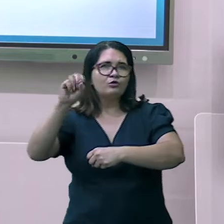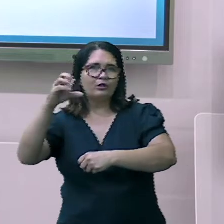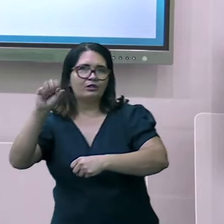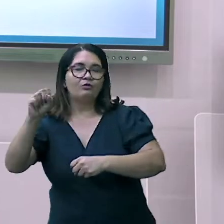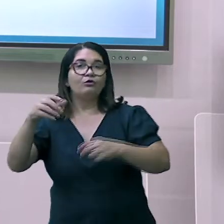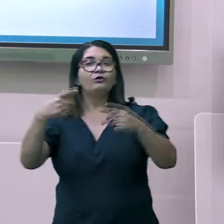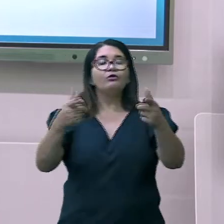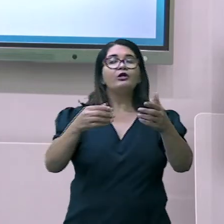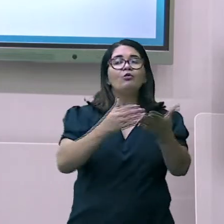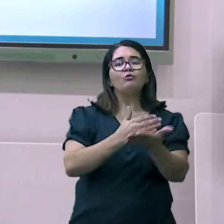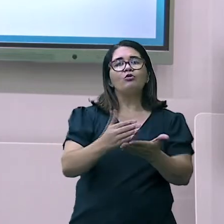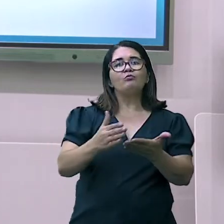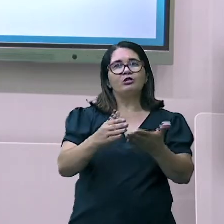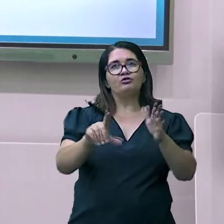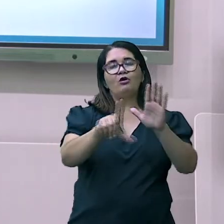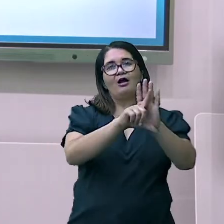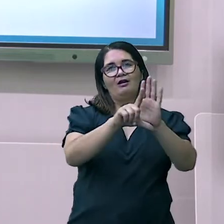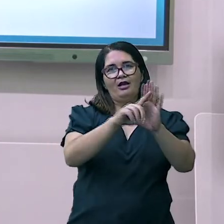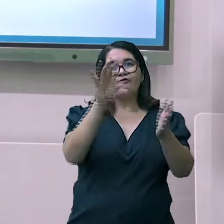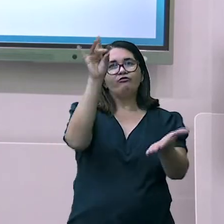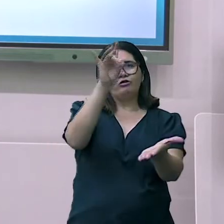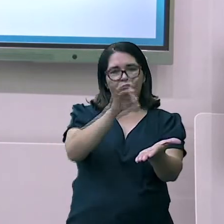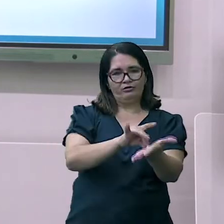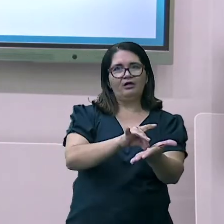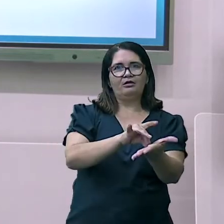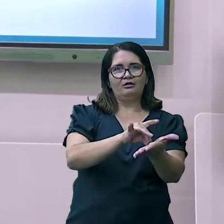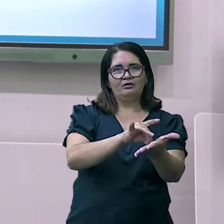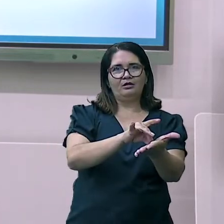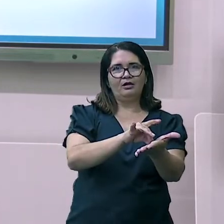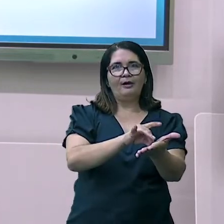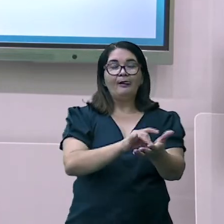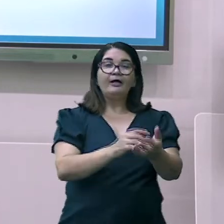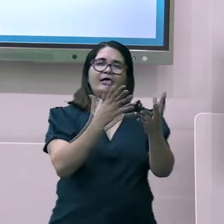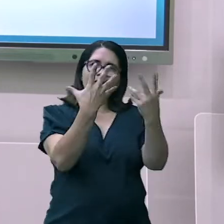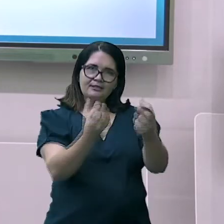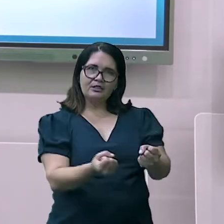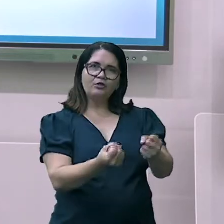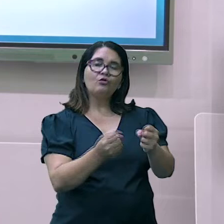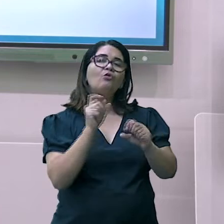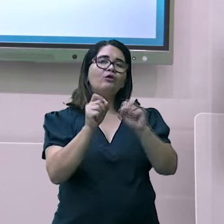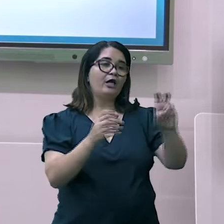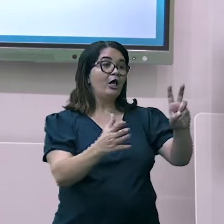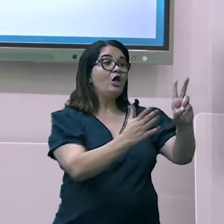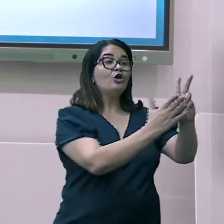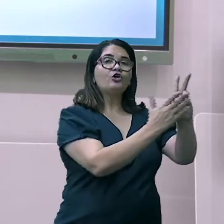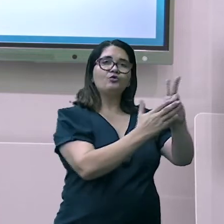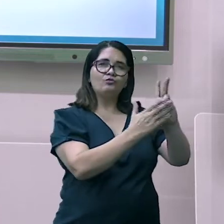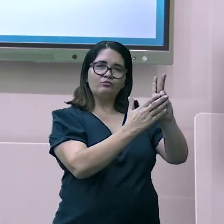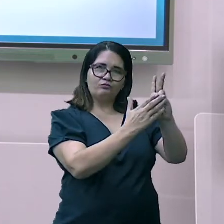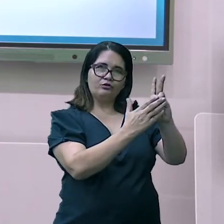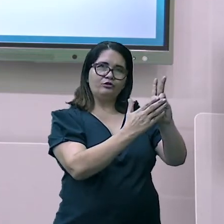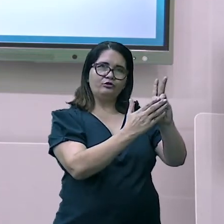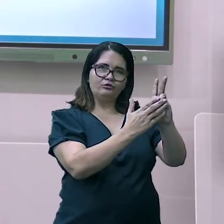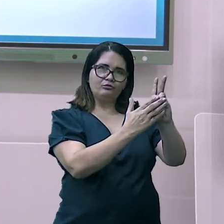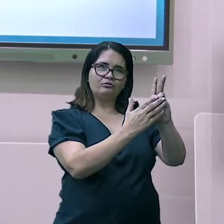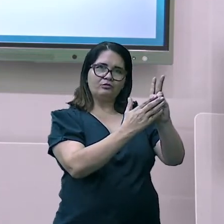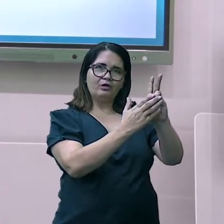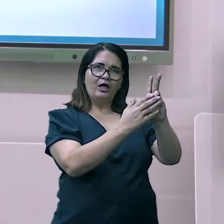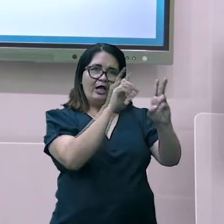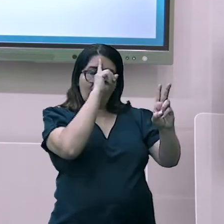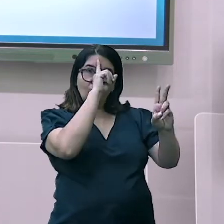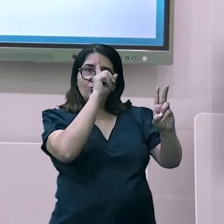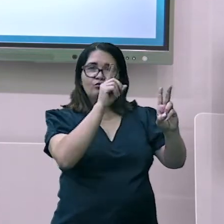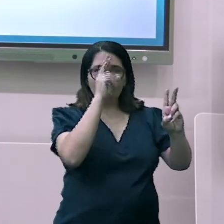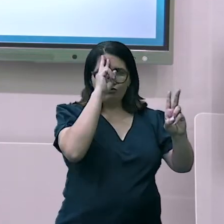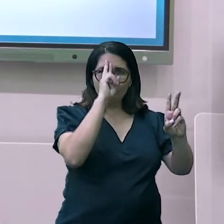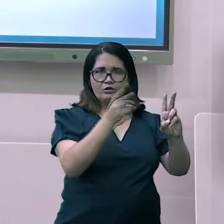ocupadas por eles. Atualmente é considerado terra indígena pouco mais de 13% do